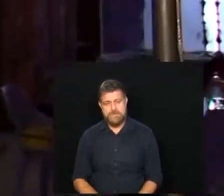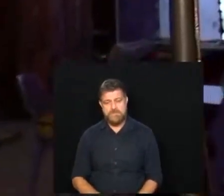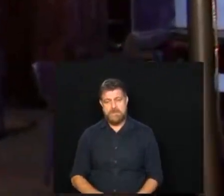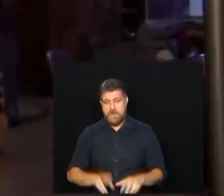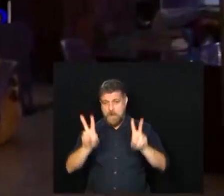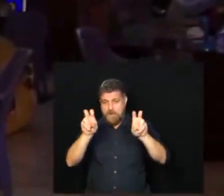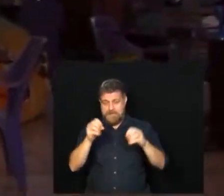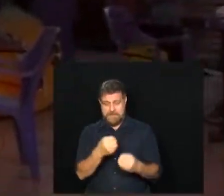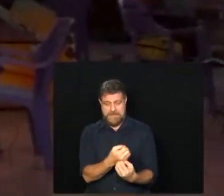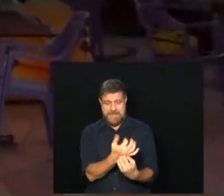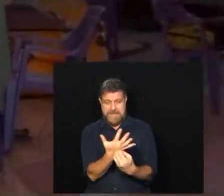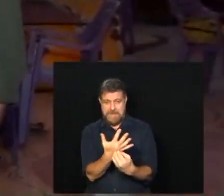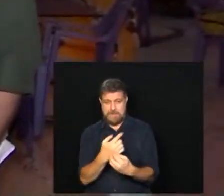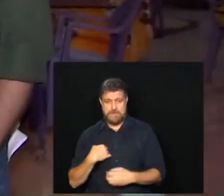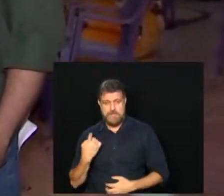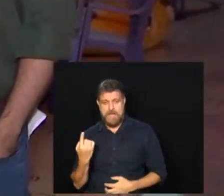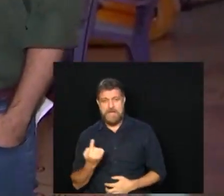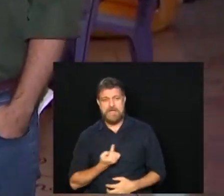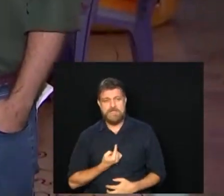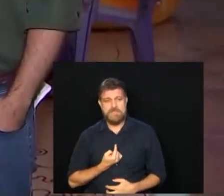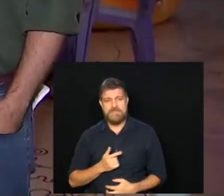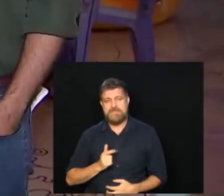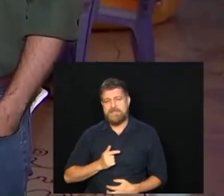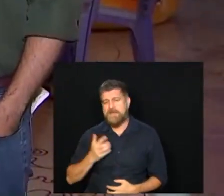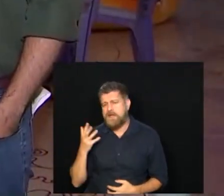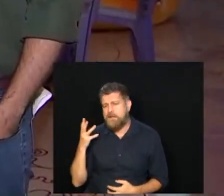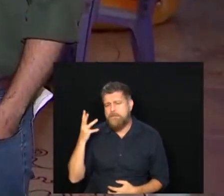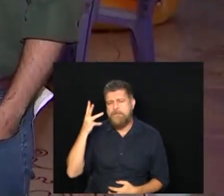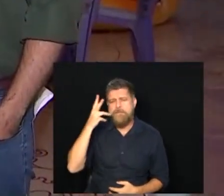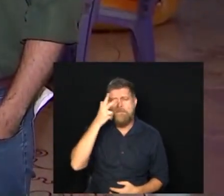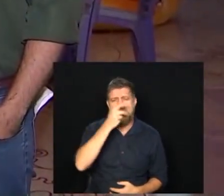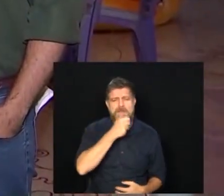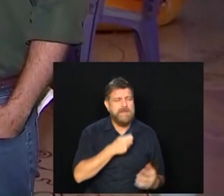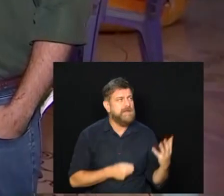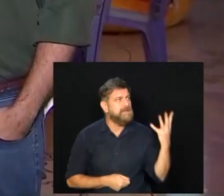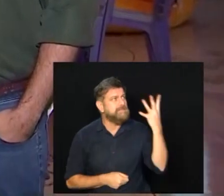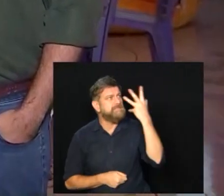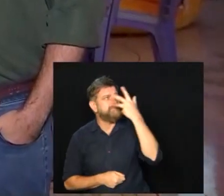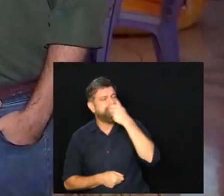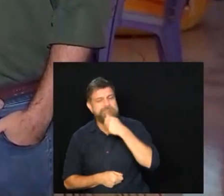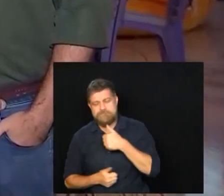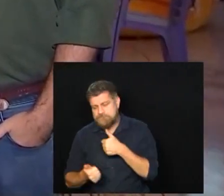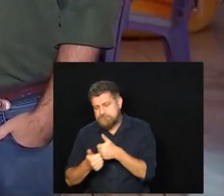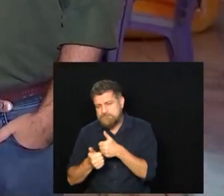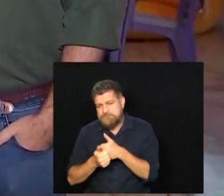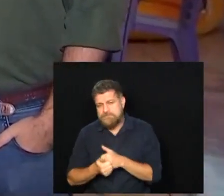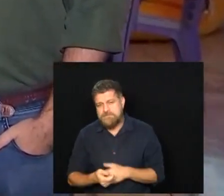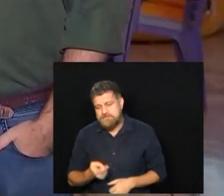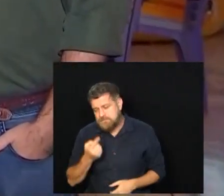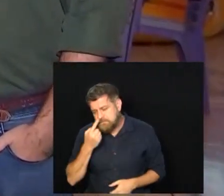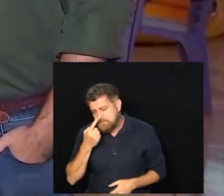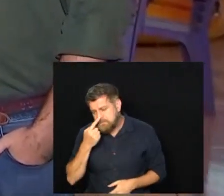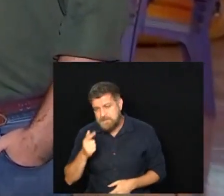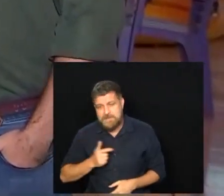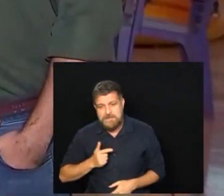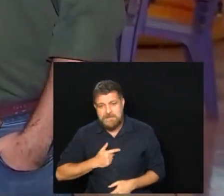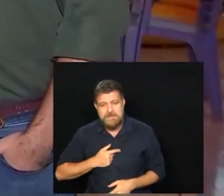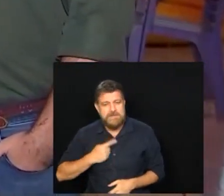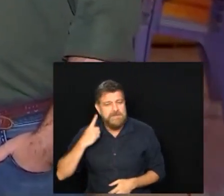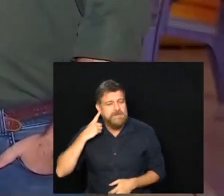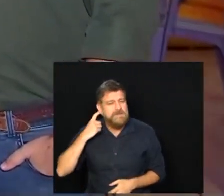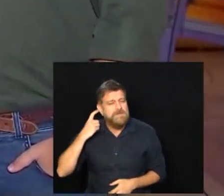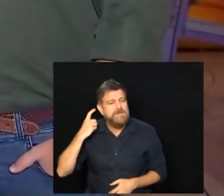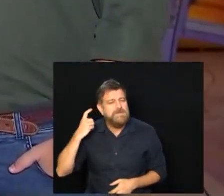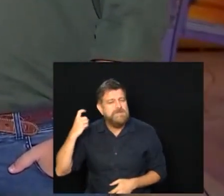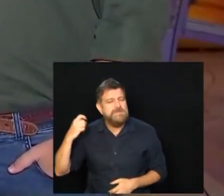assim, a gente se rodear de beleza é fundamental, né? Se rodear de bons sons